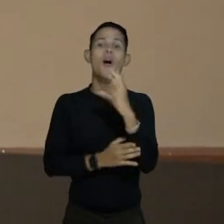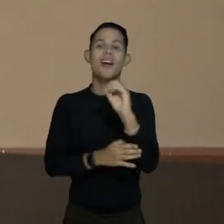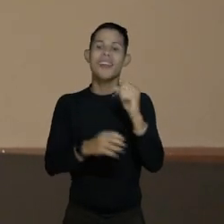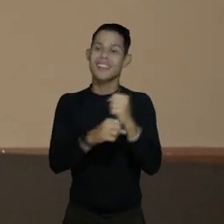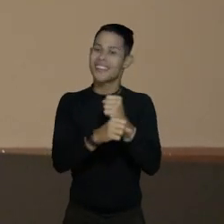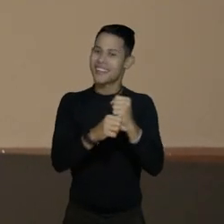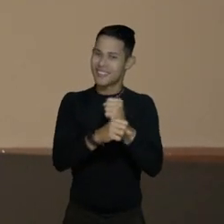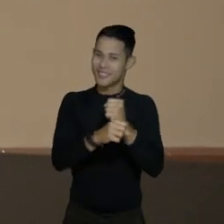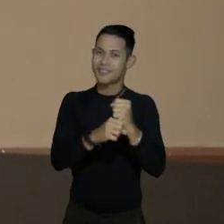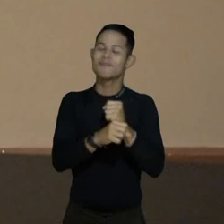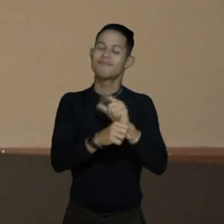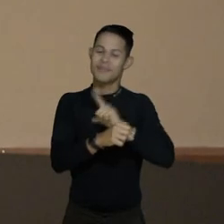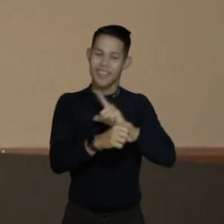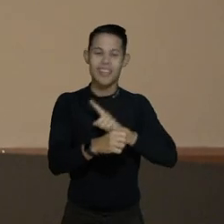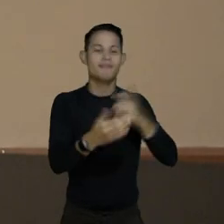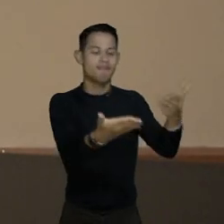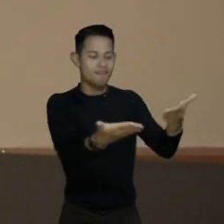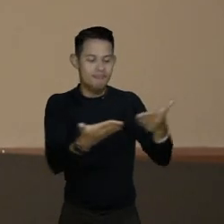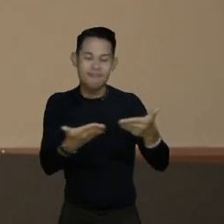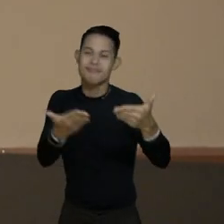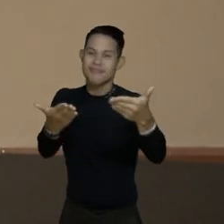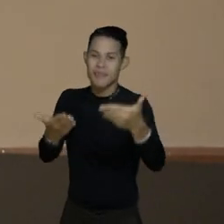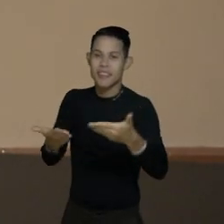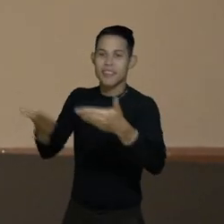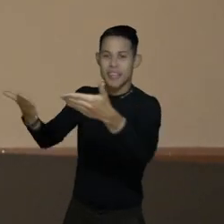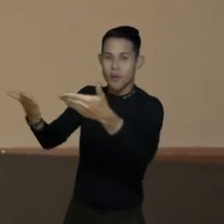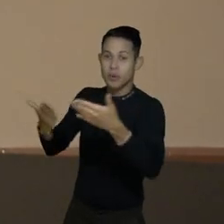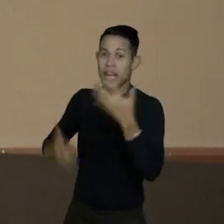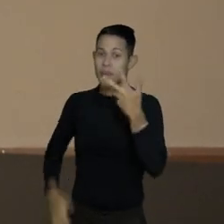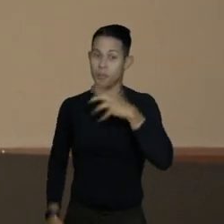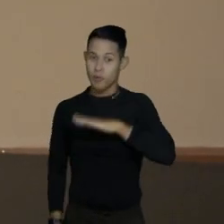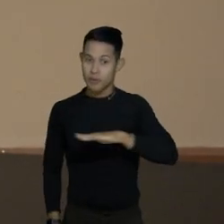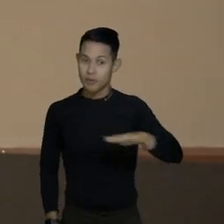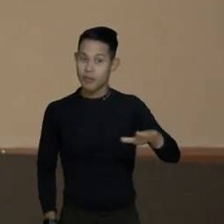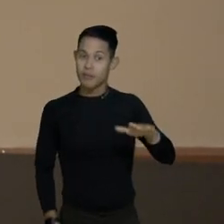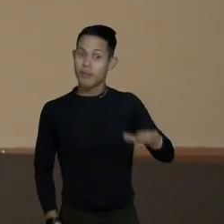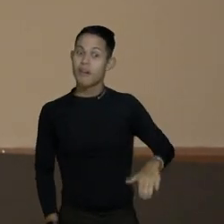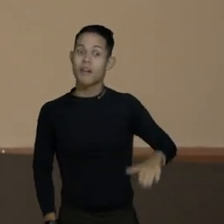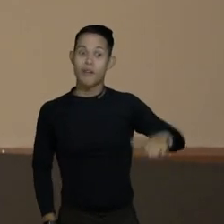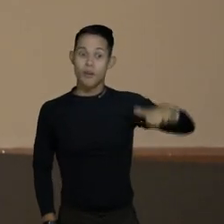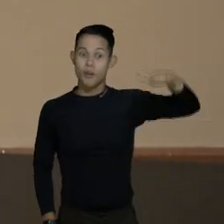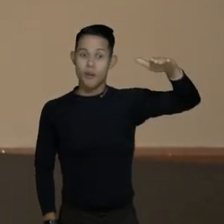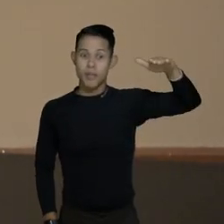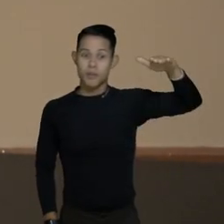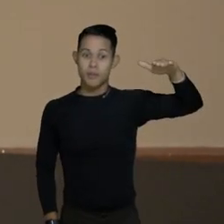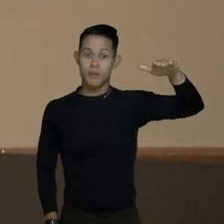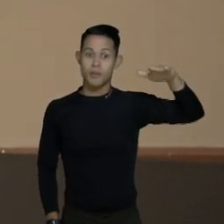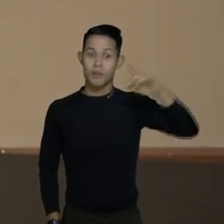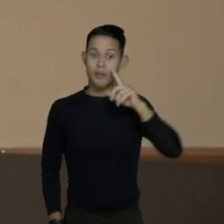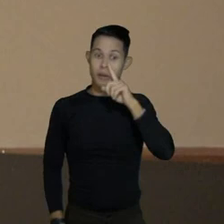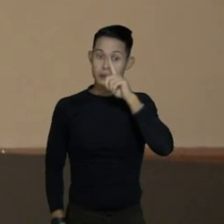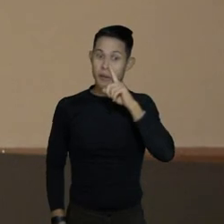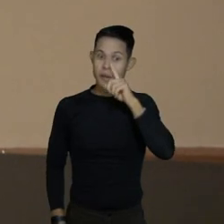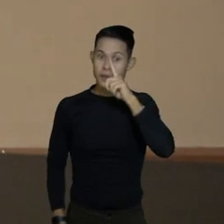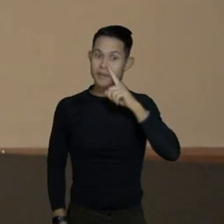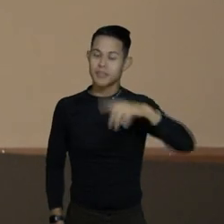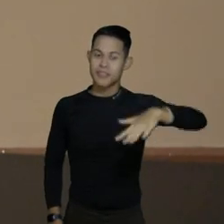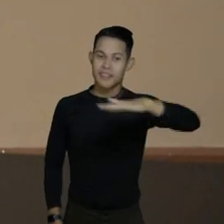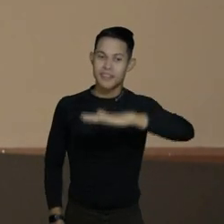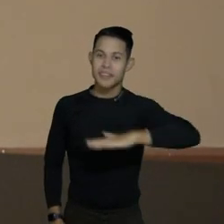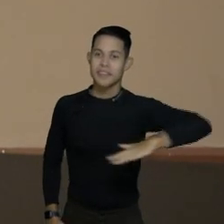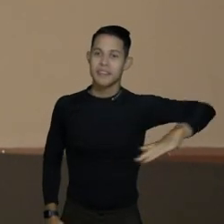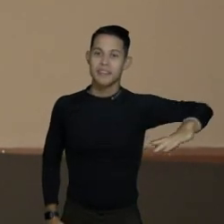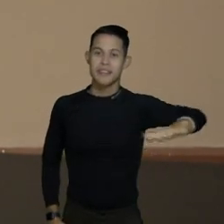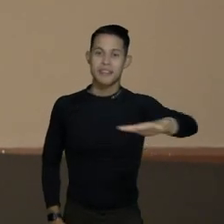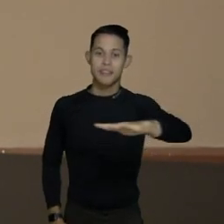adolescentes e adultos desde criança pequenininha que são as crianças de riscos e e que a nossa